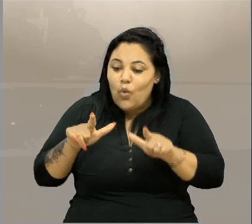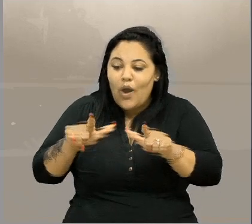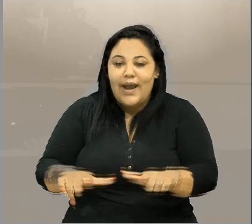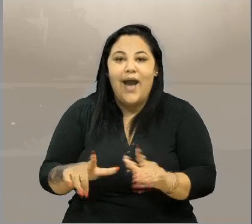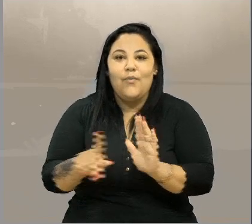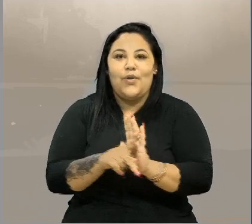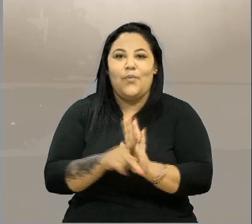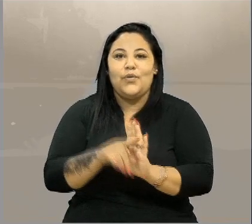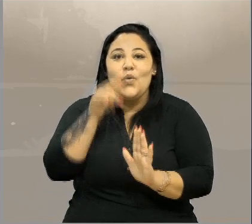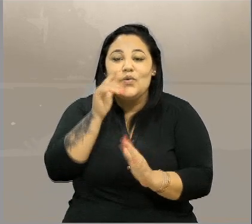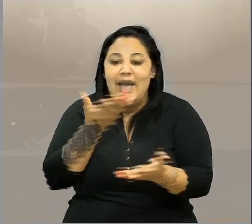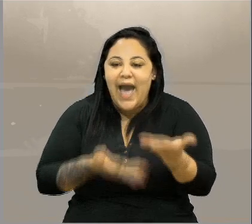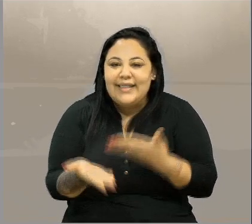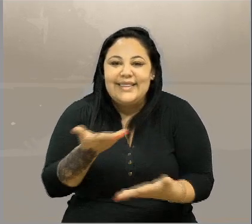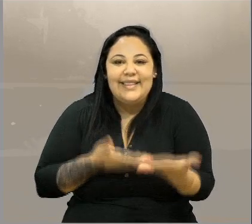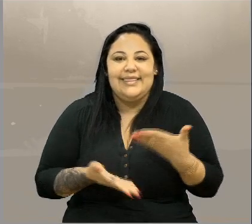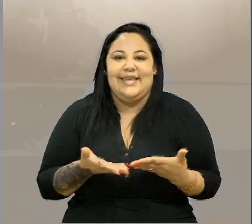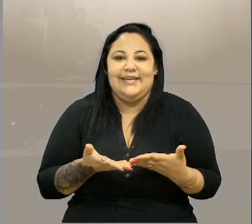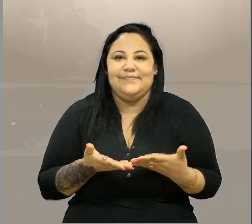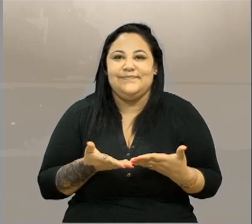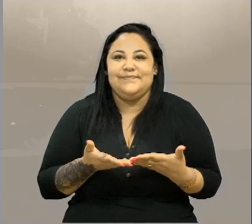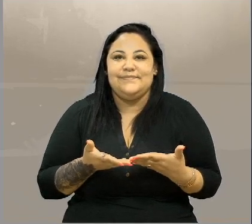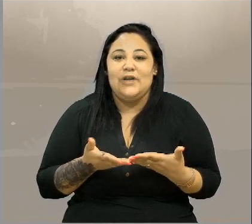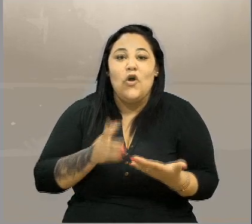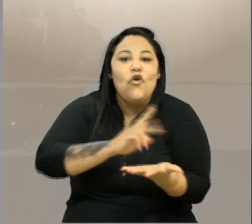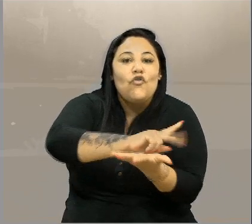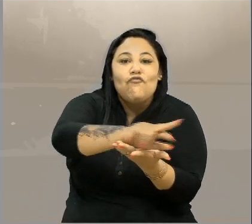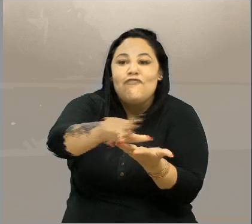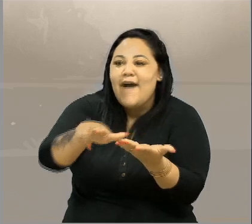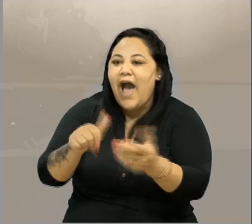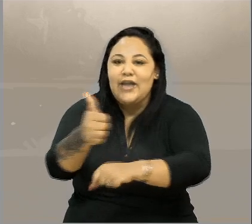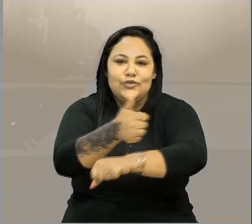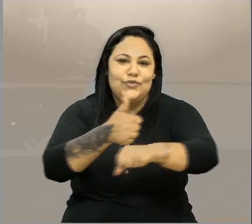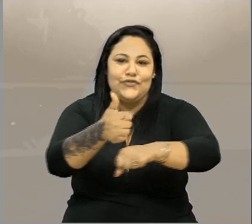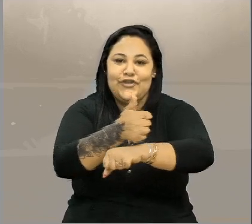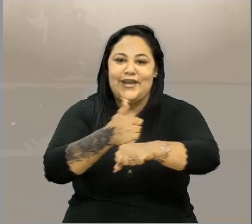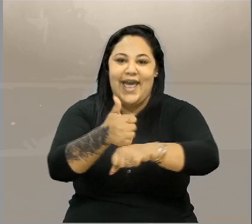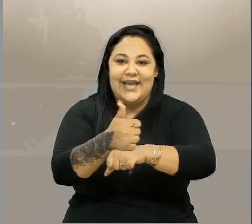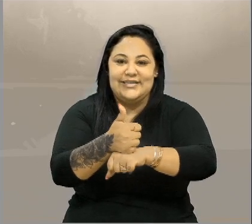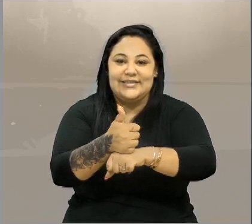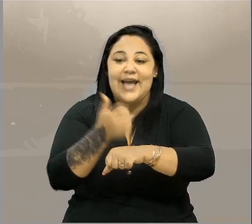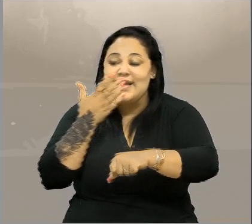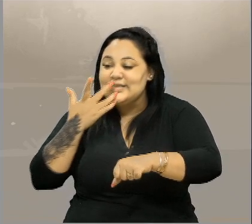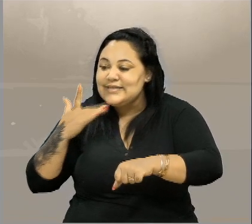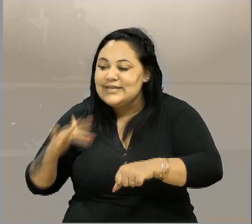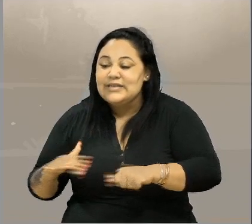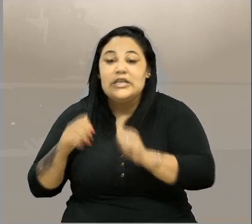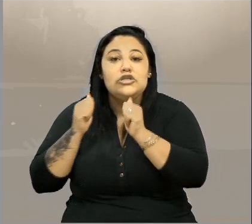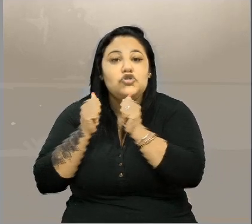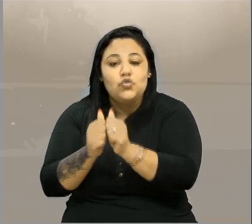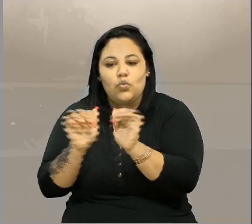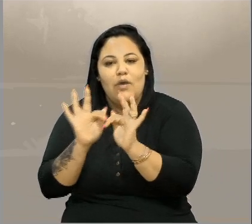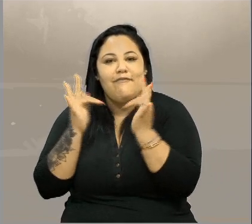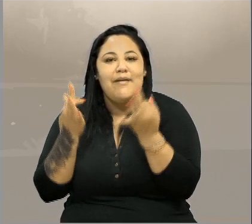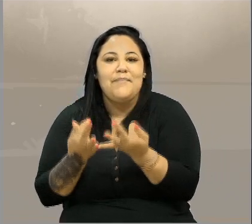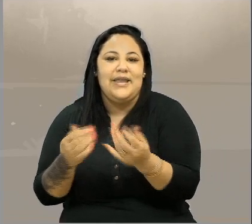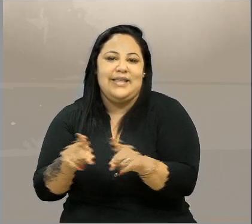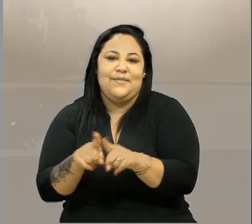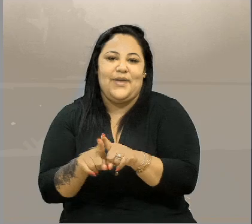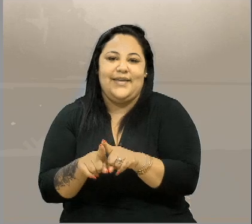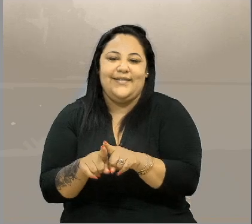que atendesse, né, com múltiplos profissionais, essas crianças e as suas famílias. E aí nós tivemos